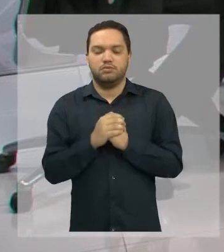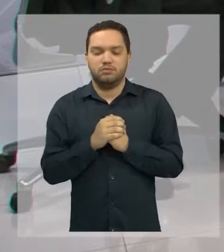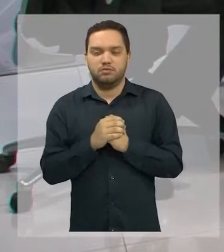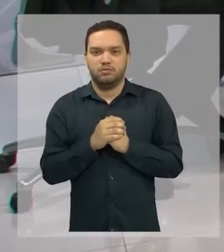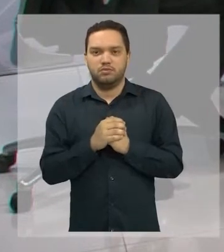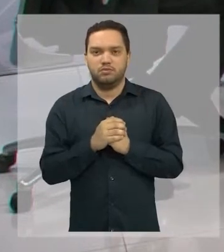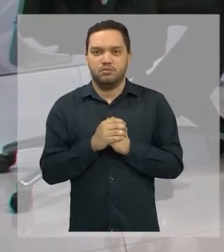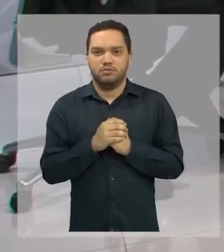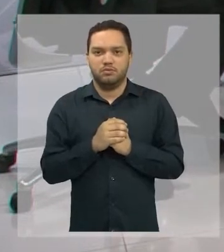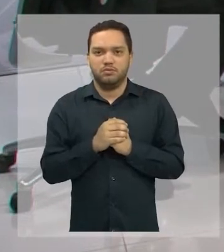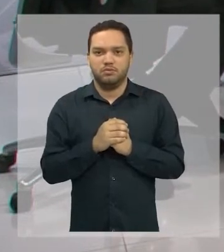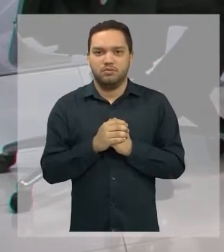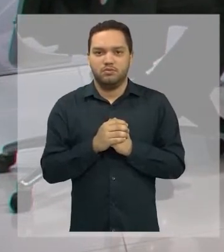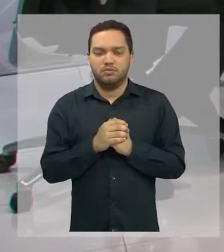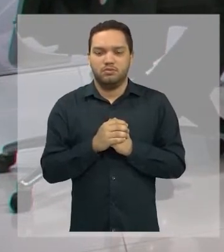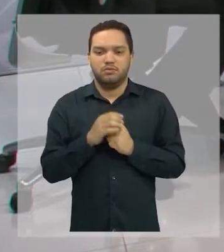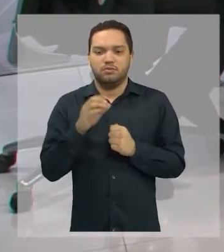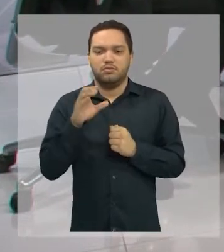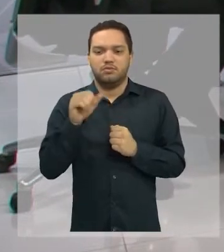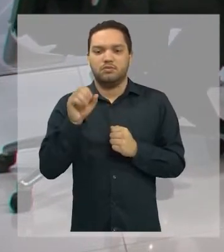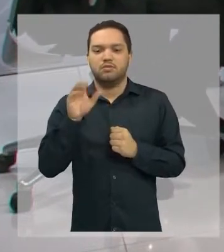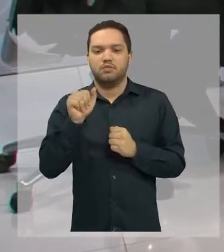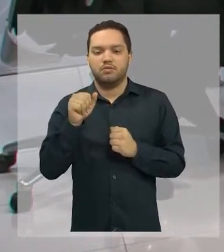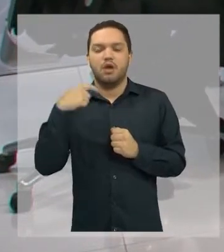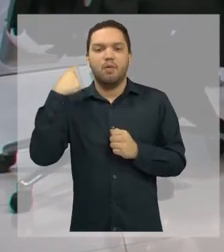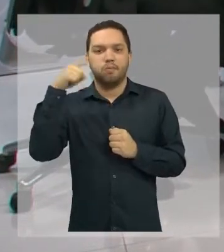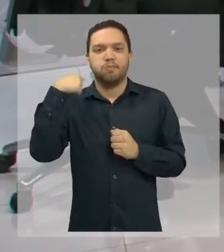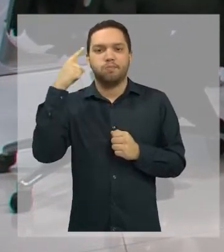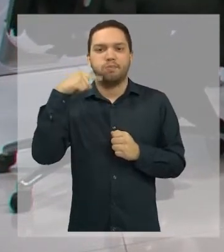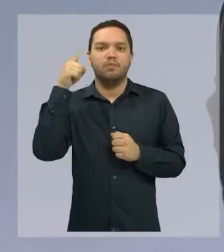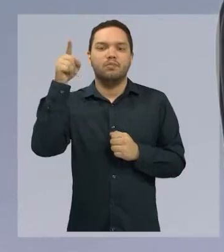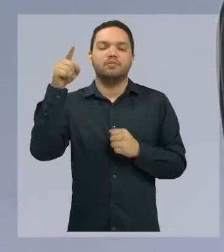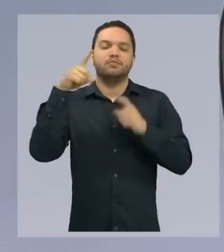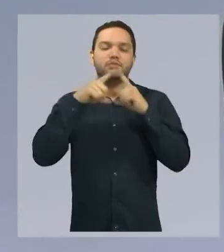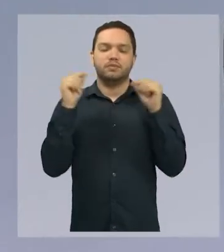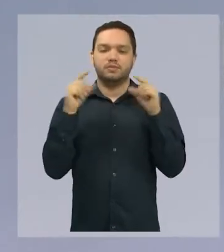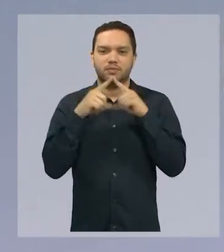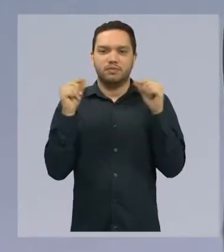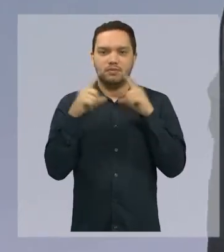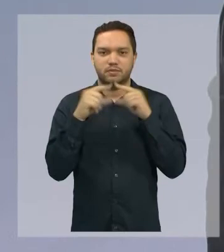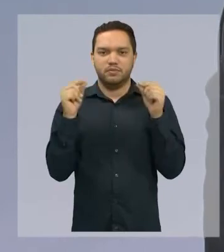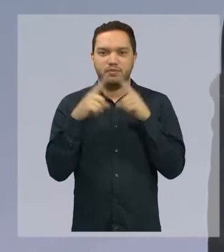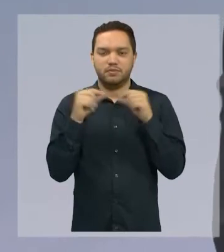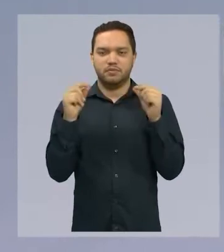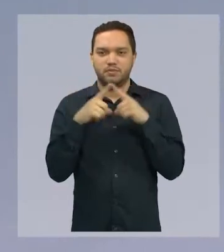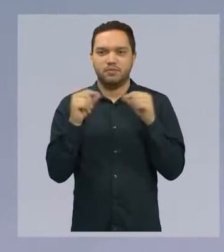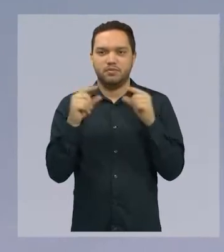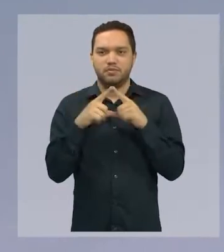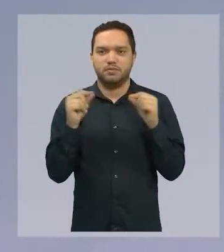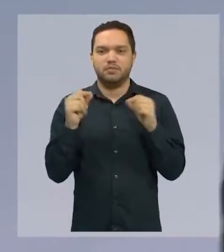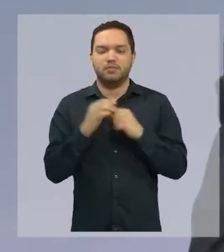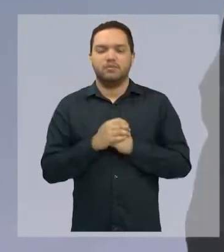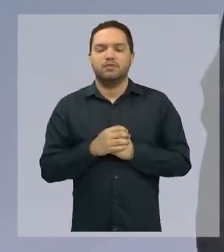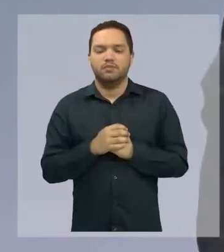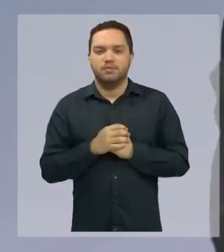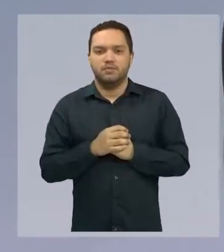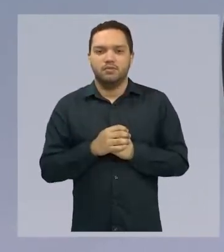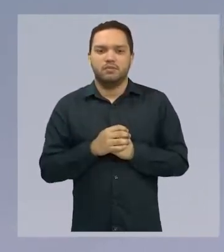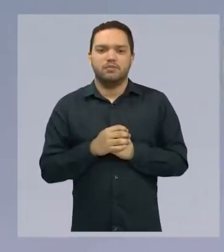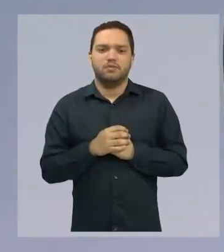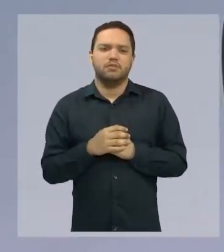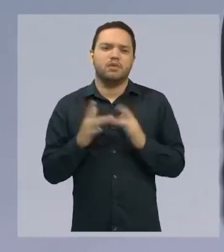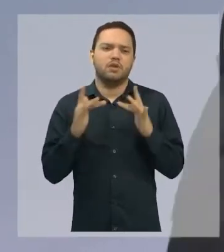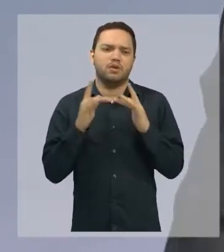começou, o telespectador ficou esperando. O Cacá é um advogado famoso. É um advogado lá de Brasília, que anda lá, com todos os pessoal da Lava